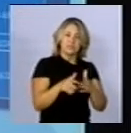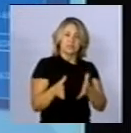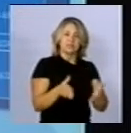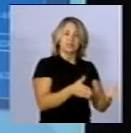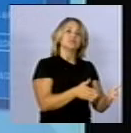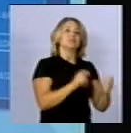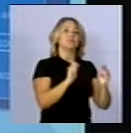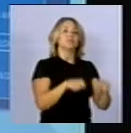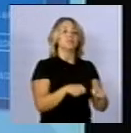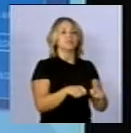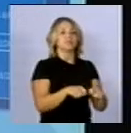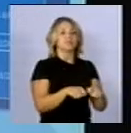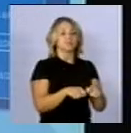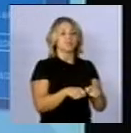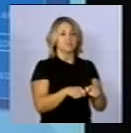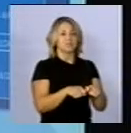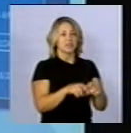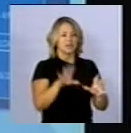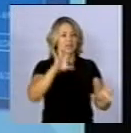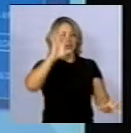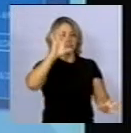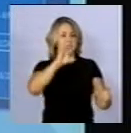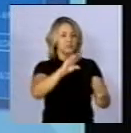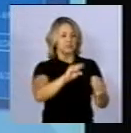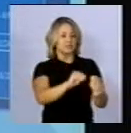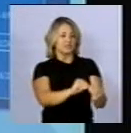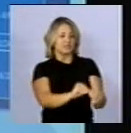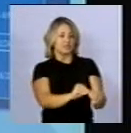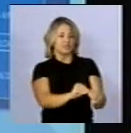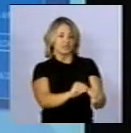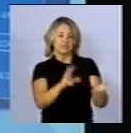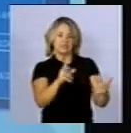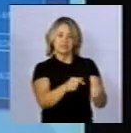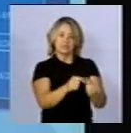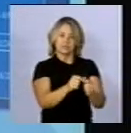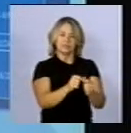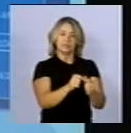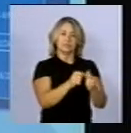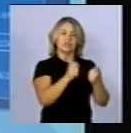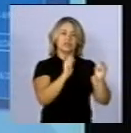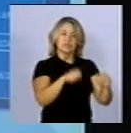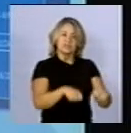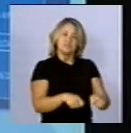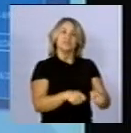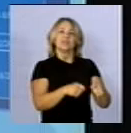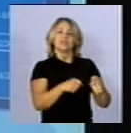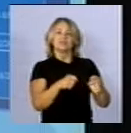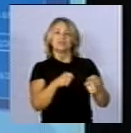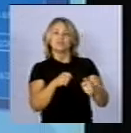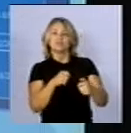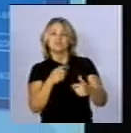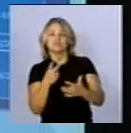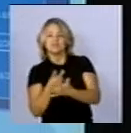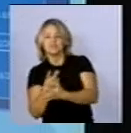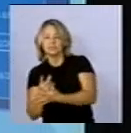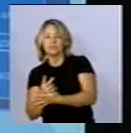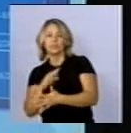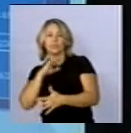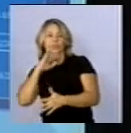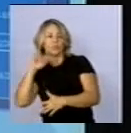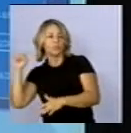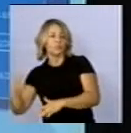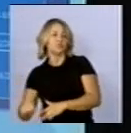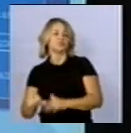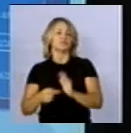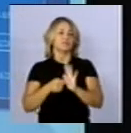onde ela sintetiza os aspectos positivos aspectos negativos de algumas dessas medidas que